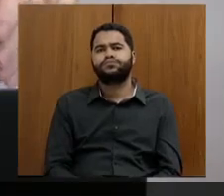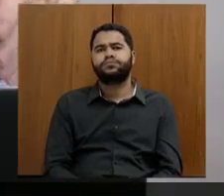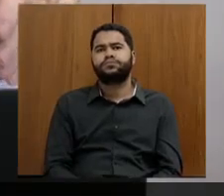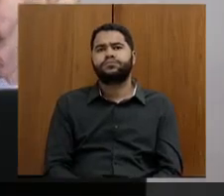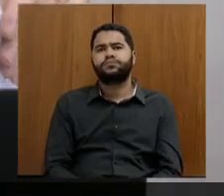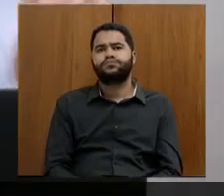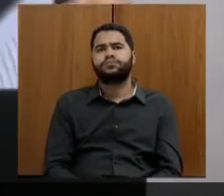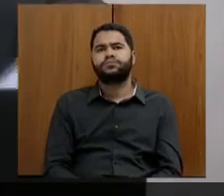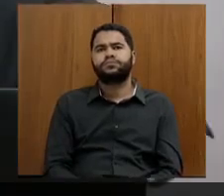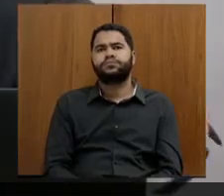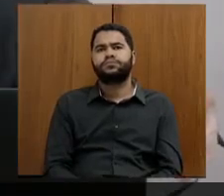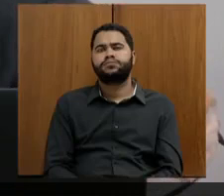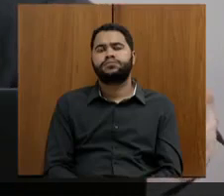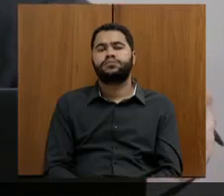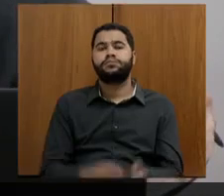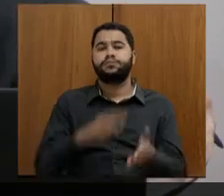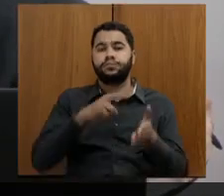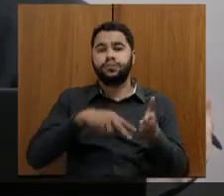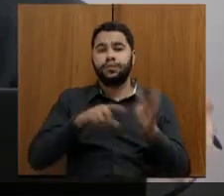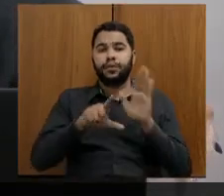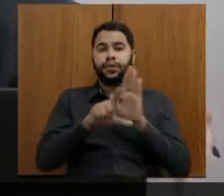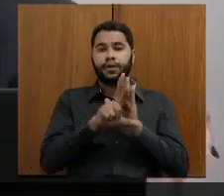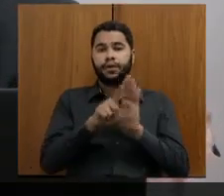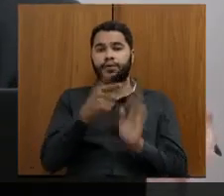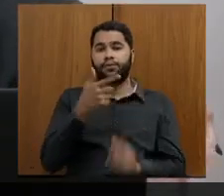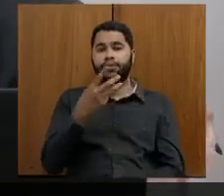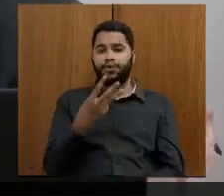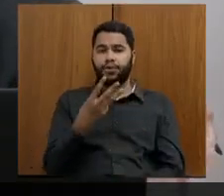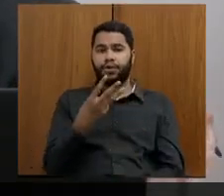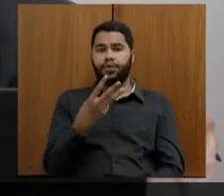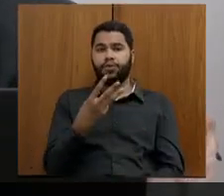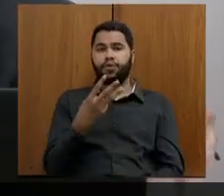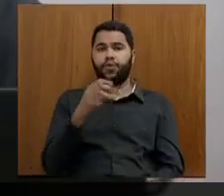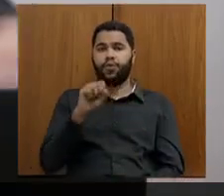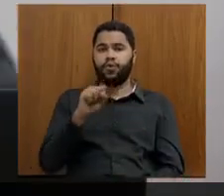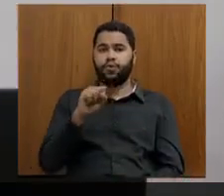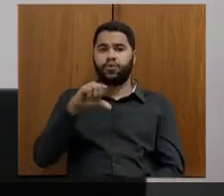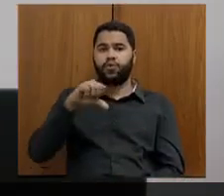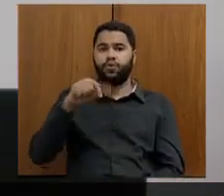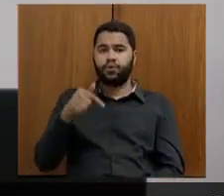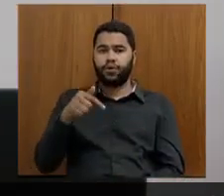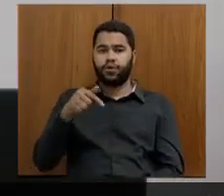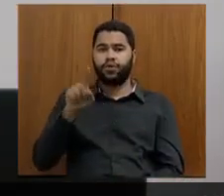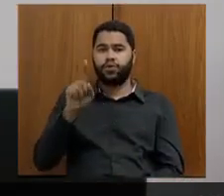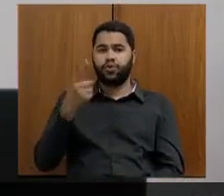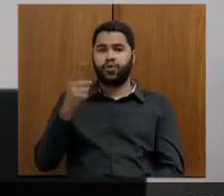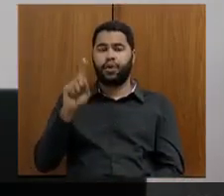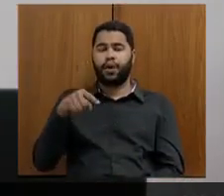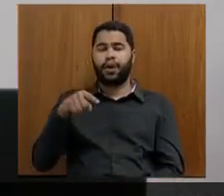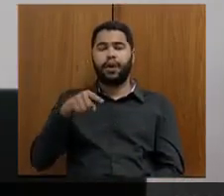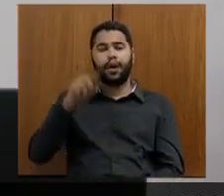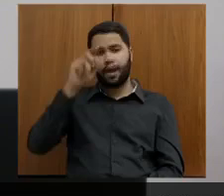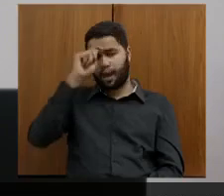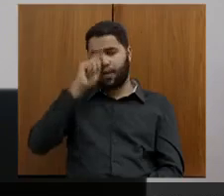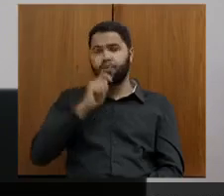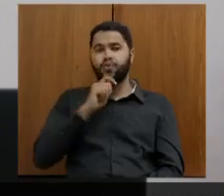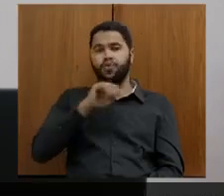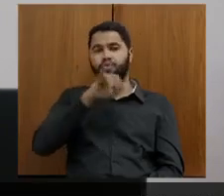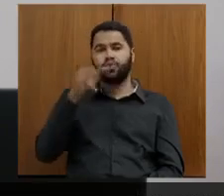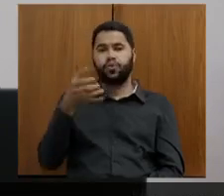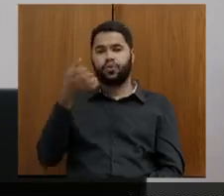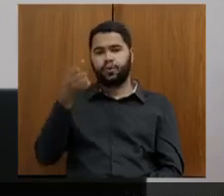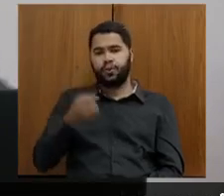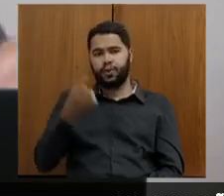e na lei 23871 3021 de autoria do deputado João Leite coube a relatoria de